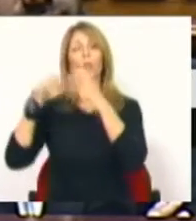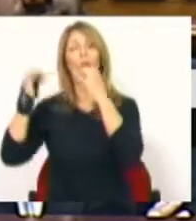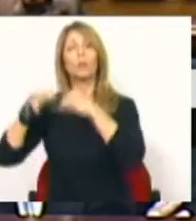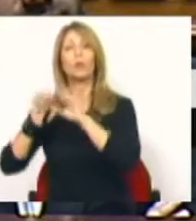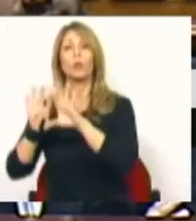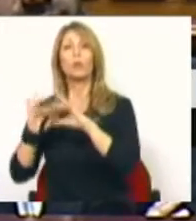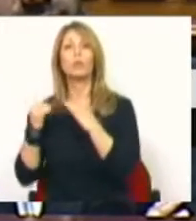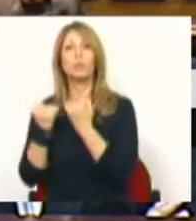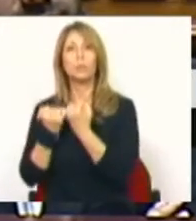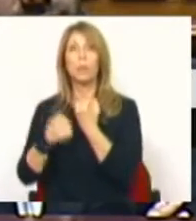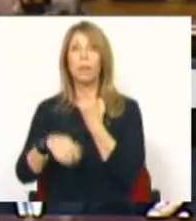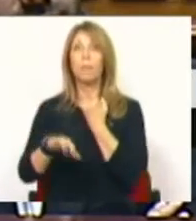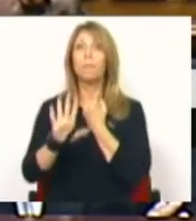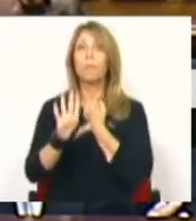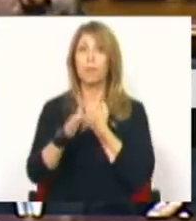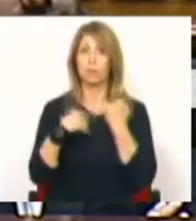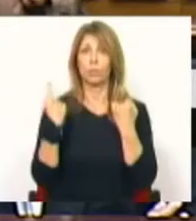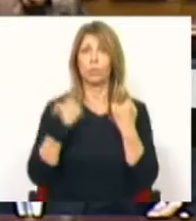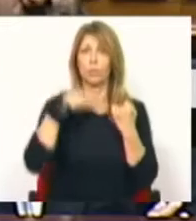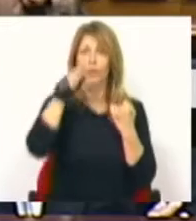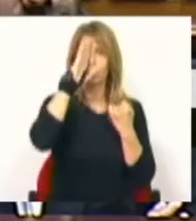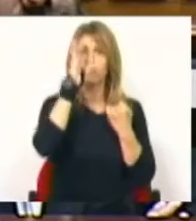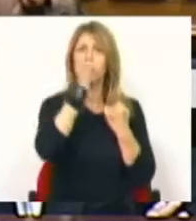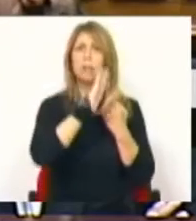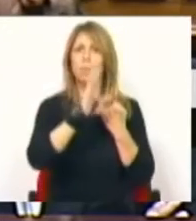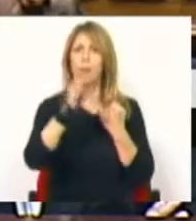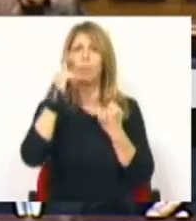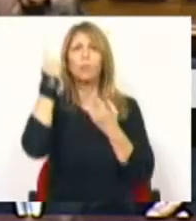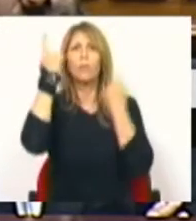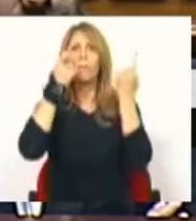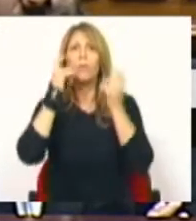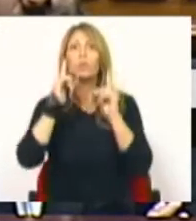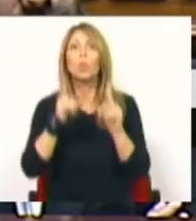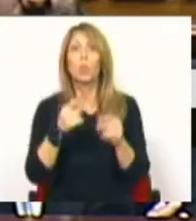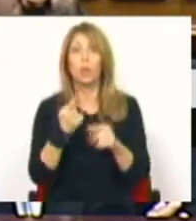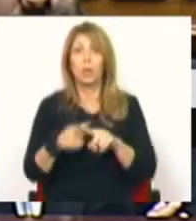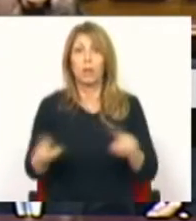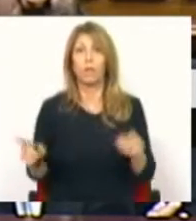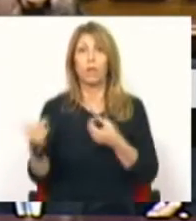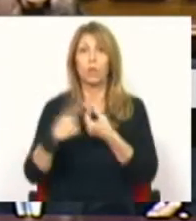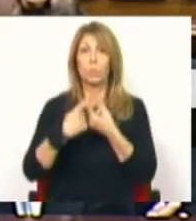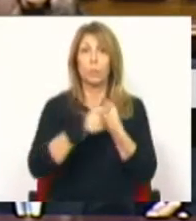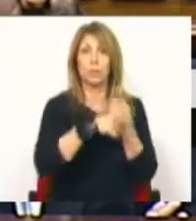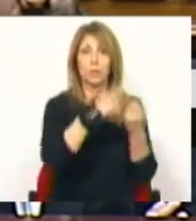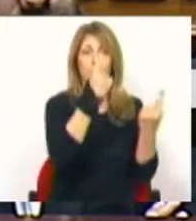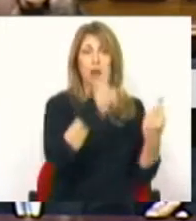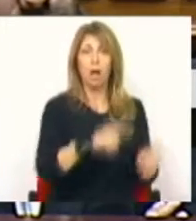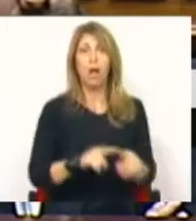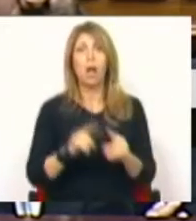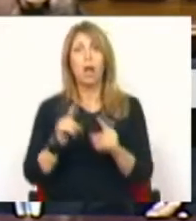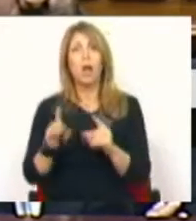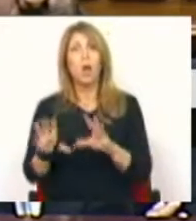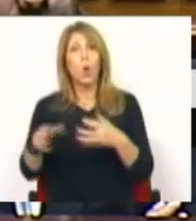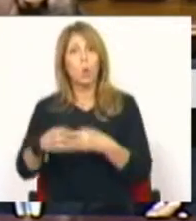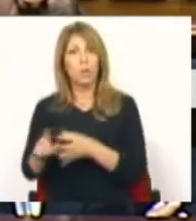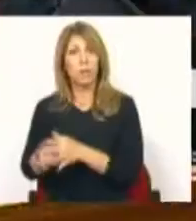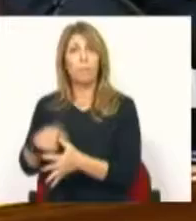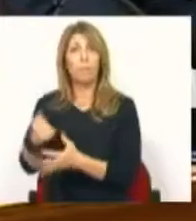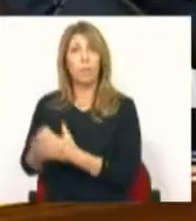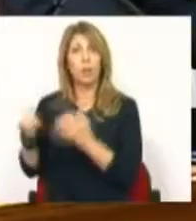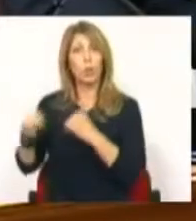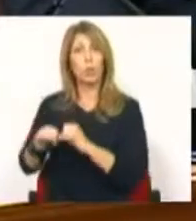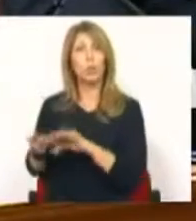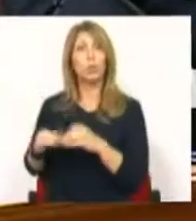mas nós sabemos o que pensam os diferentes parceiros que estão presentes no conselho permanente de concertação social porque nós